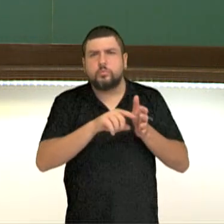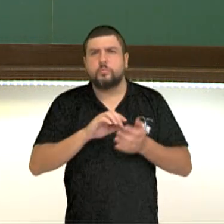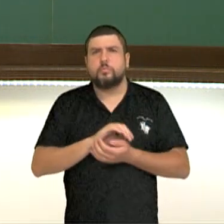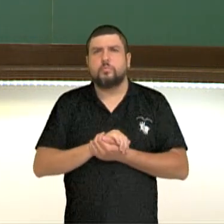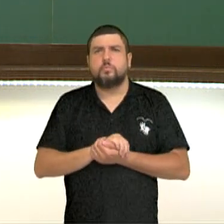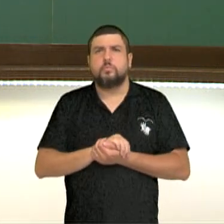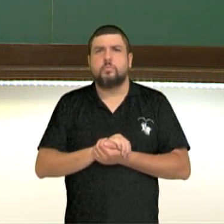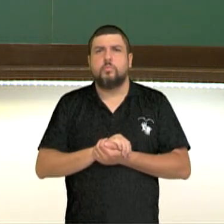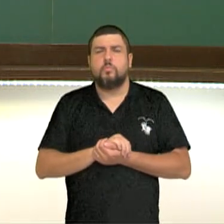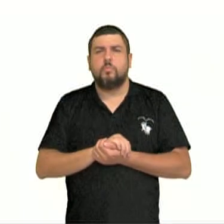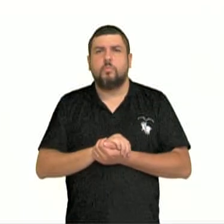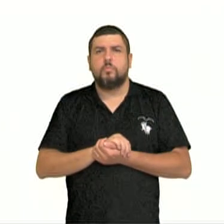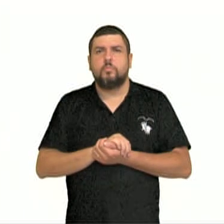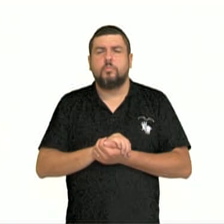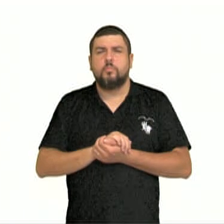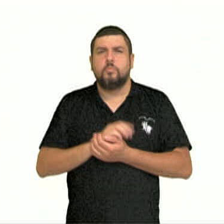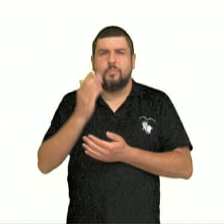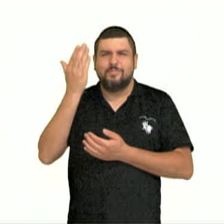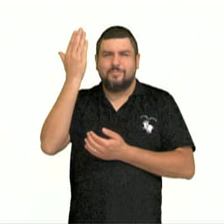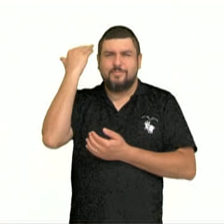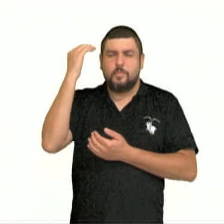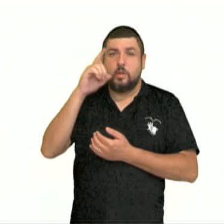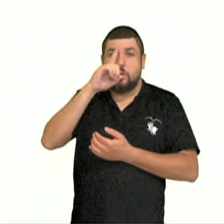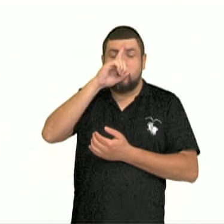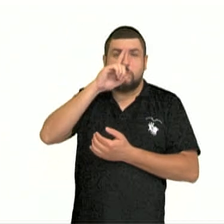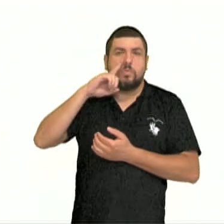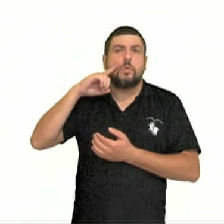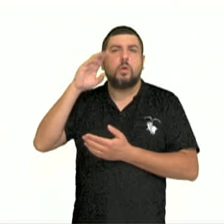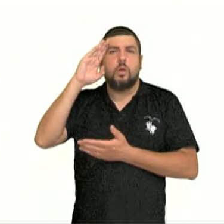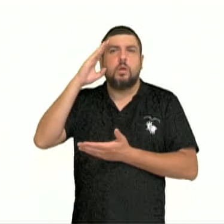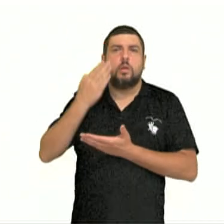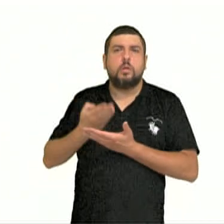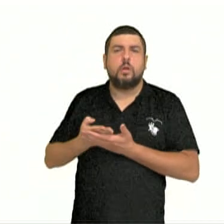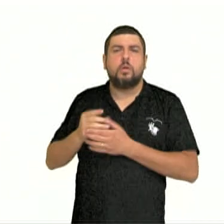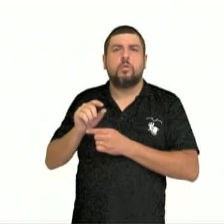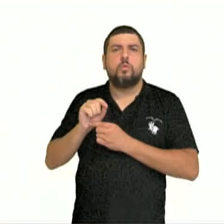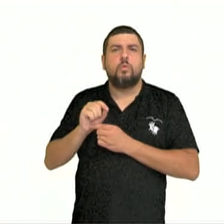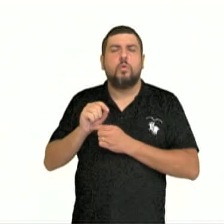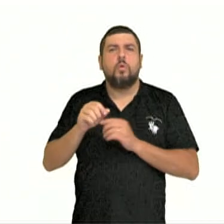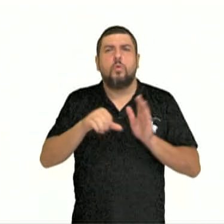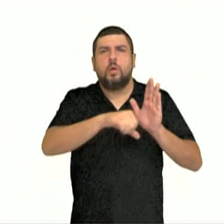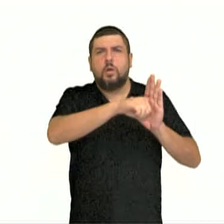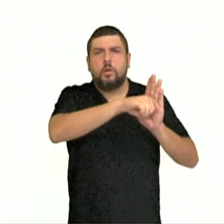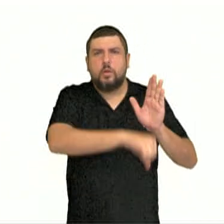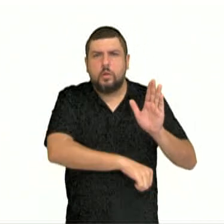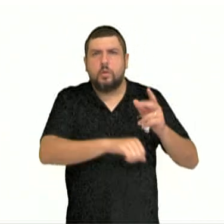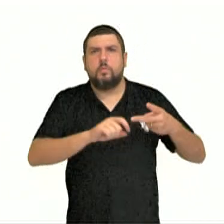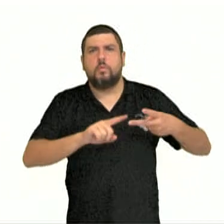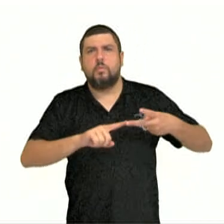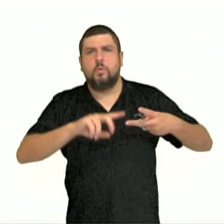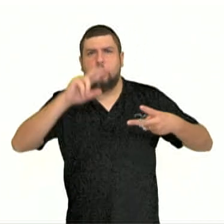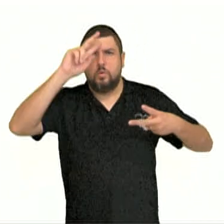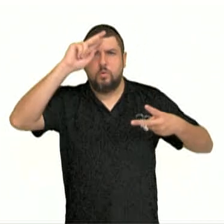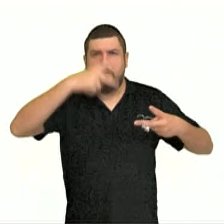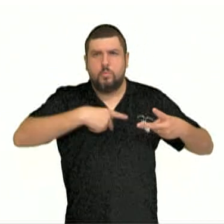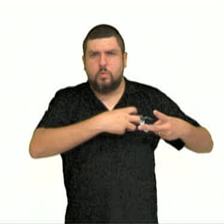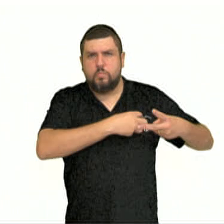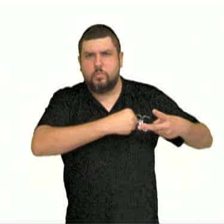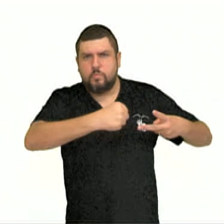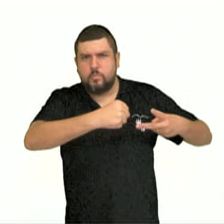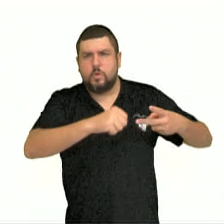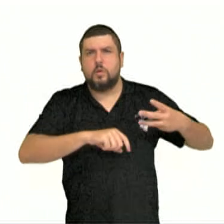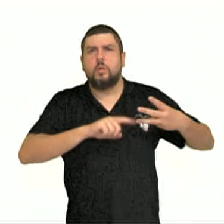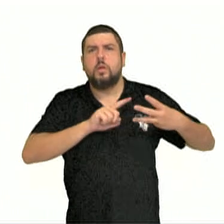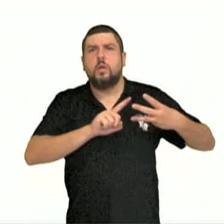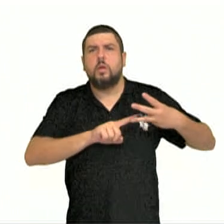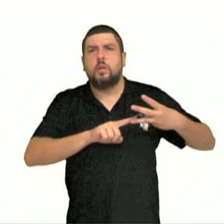Durkheim acreditava que os acontecimentos sociais, como os crimes, por exemplo, os suicídios, a família, a escola, as